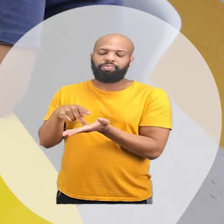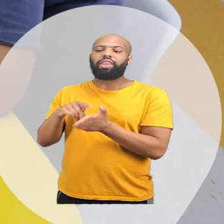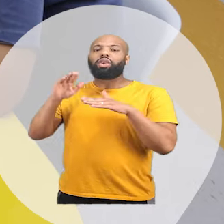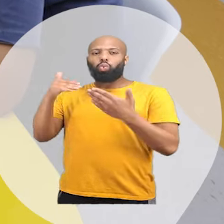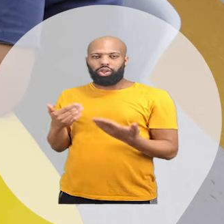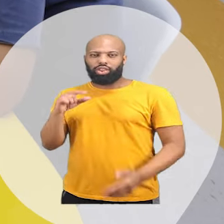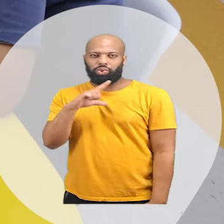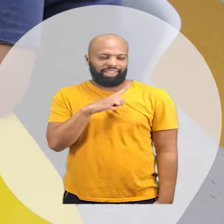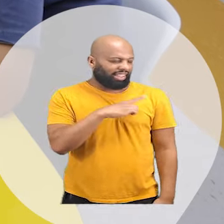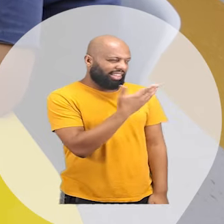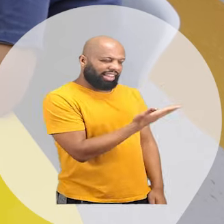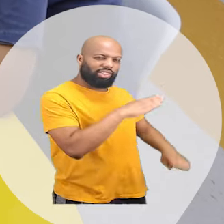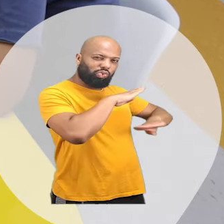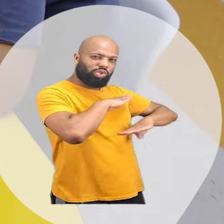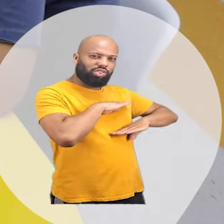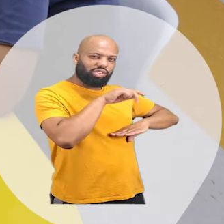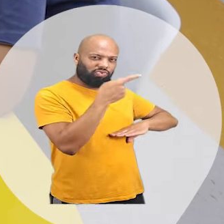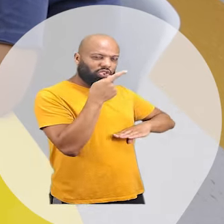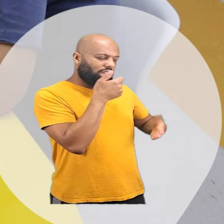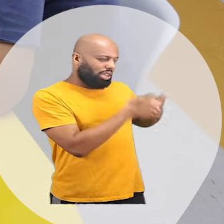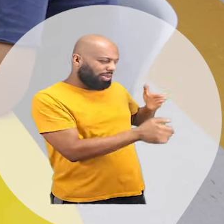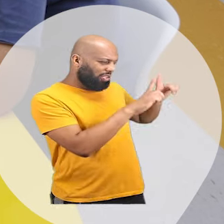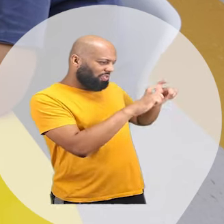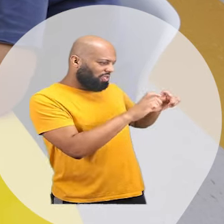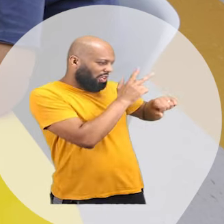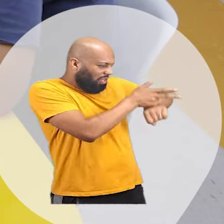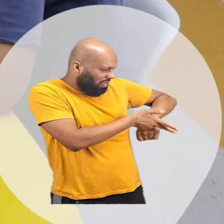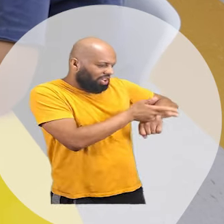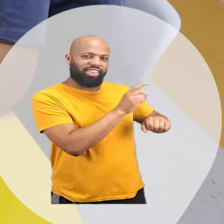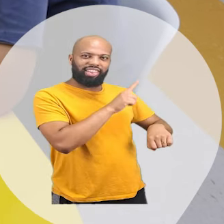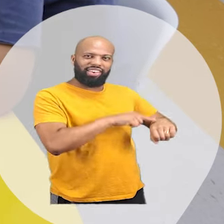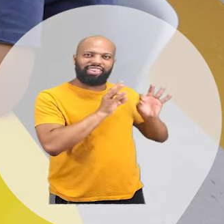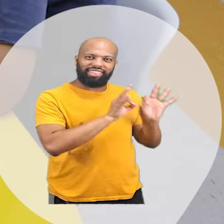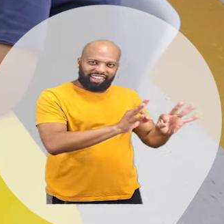além dessa situação que você traz que você perdeu ali o flash né